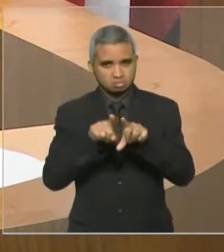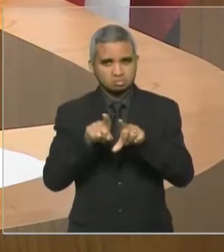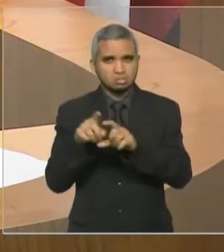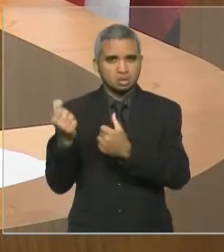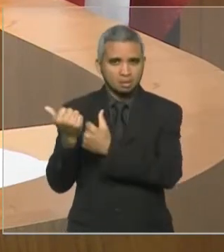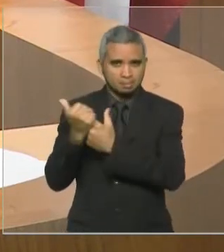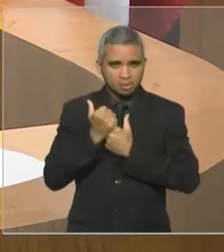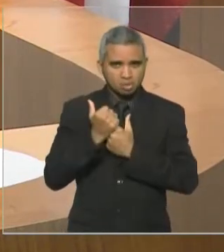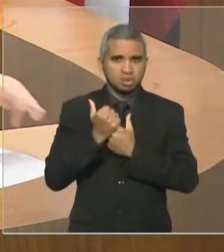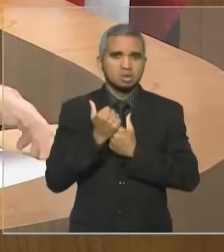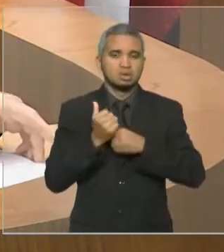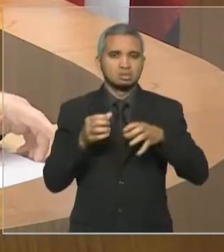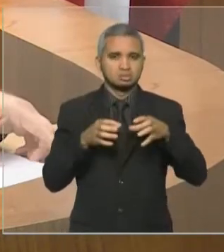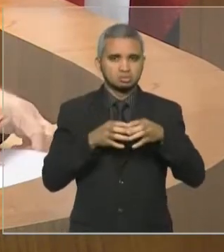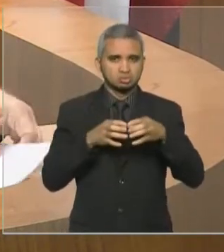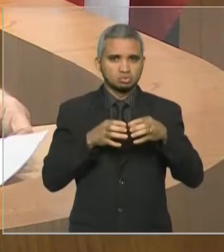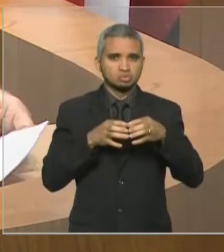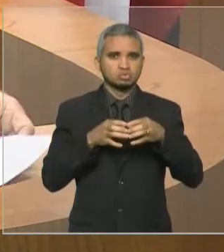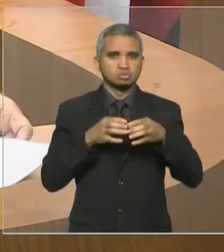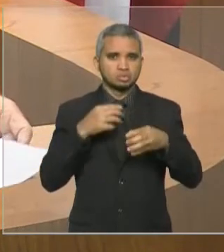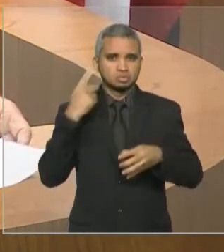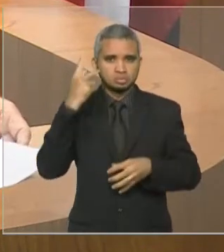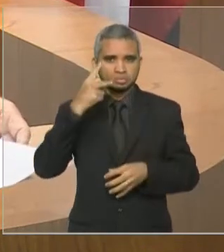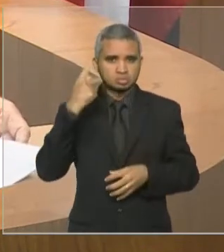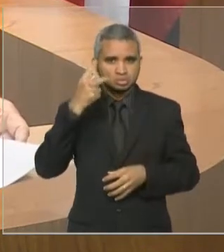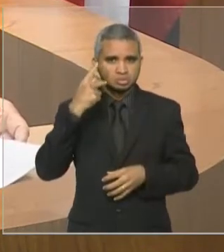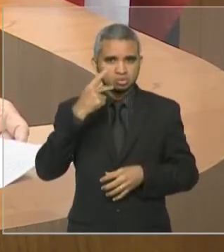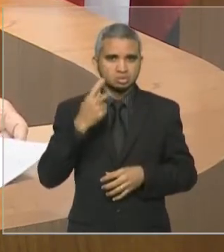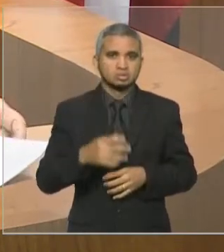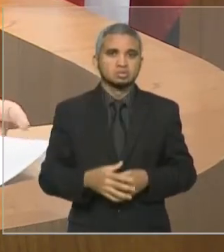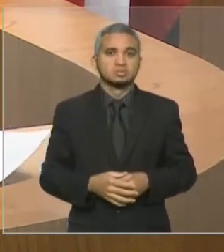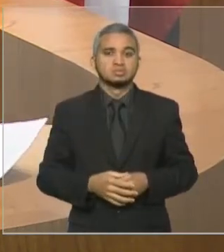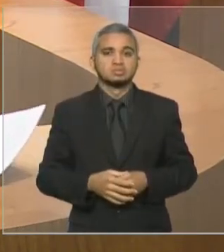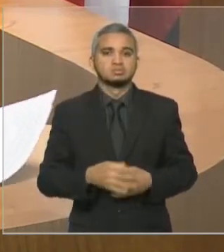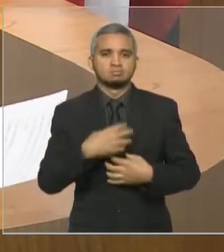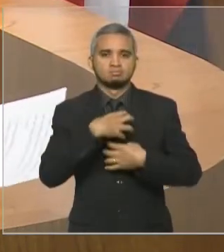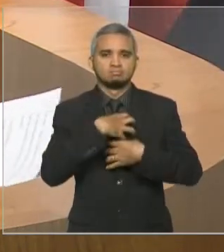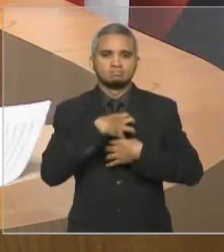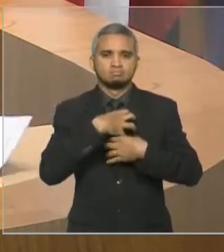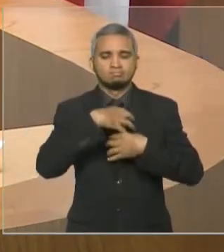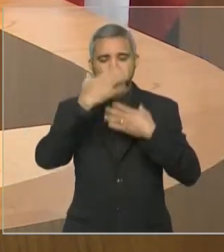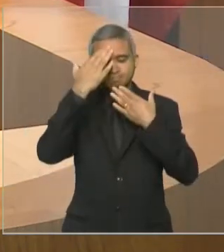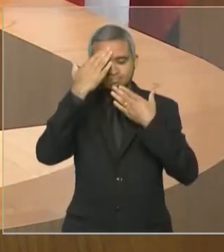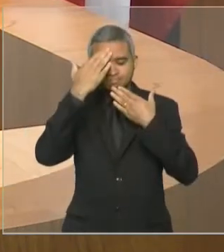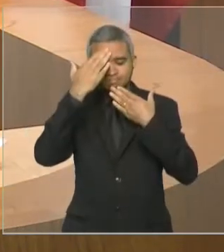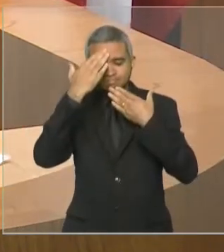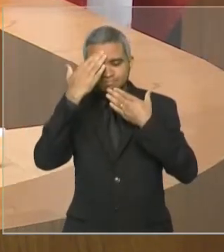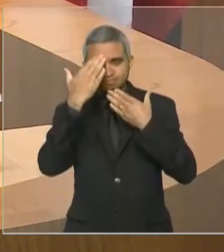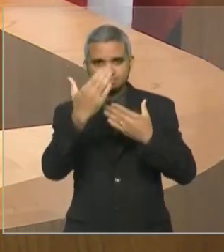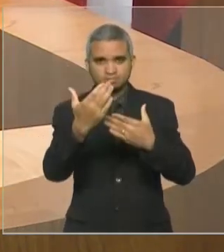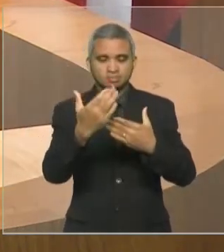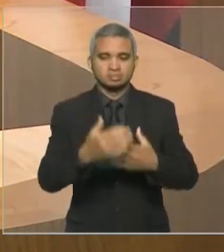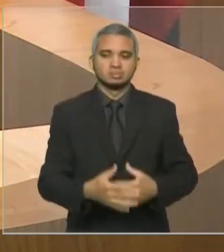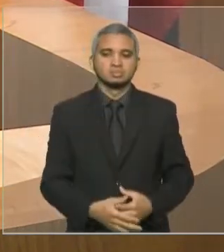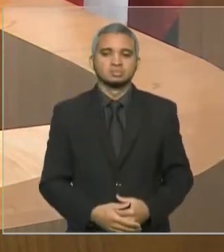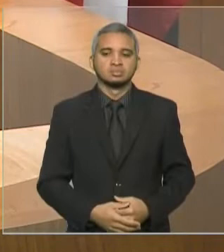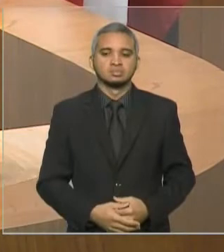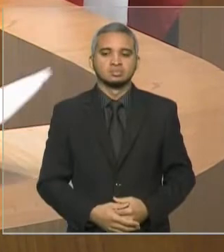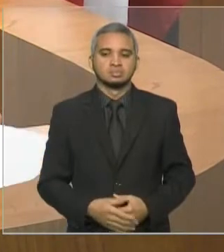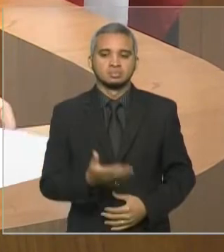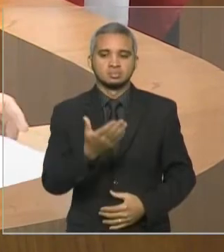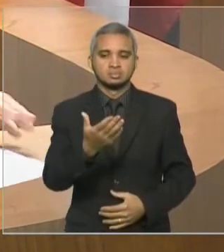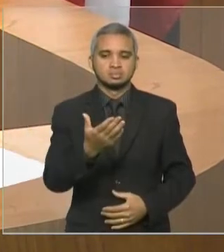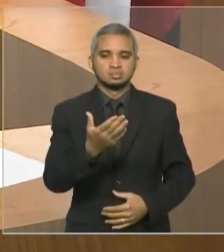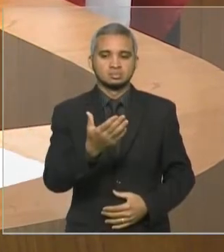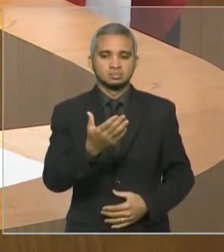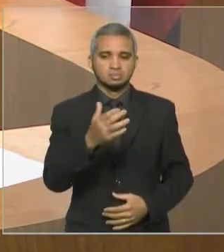grupo político que eu tenho a maior gratidão, imensurável gratidão, como nosso